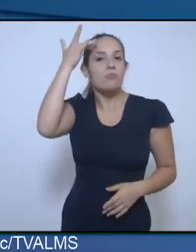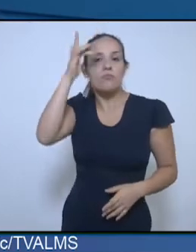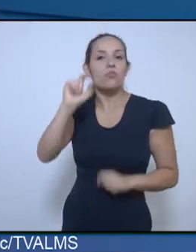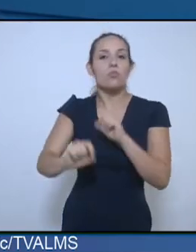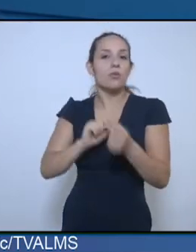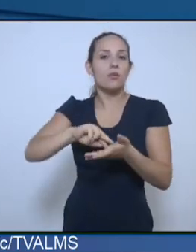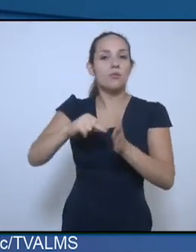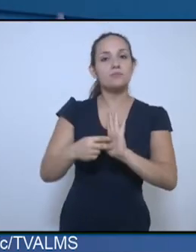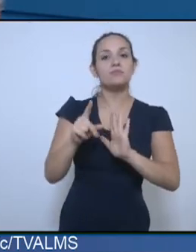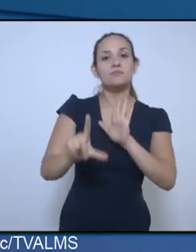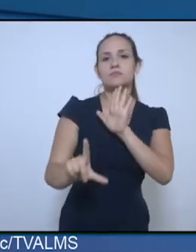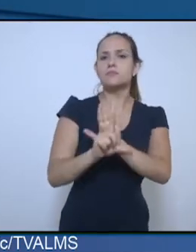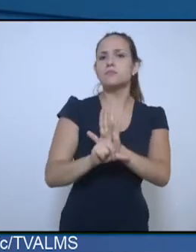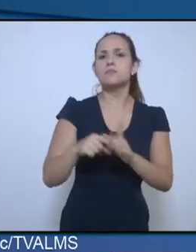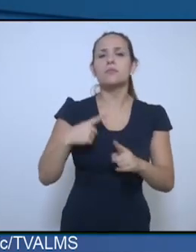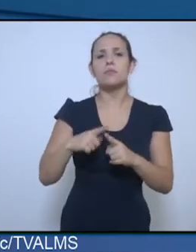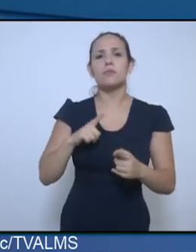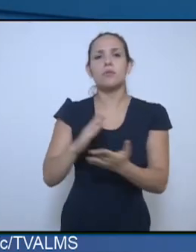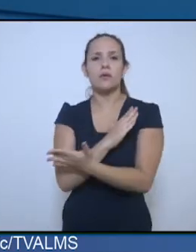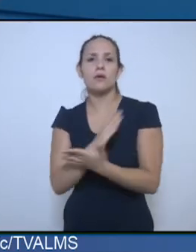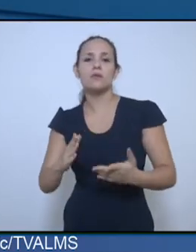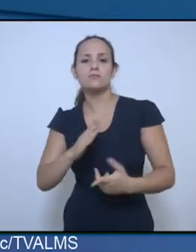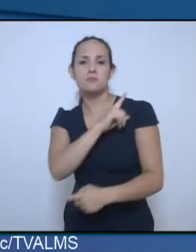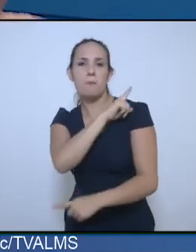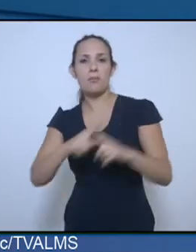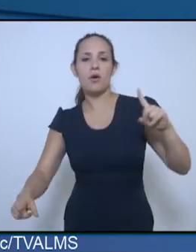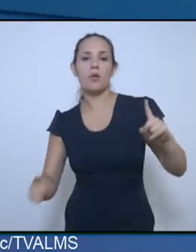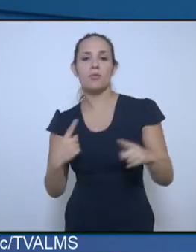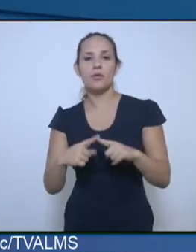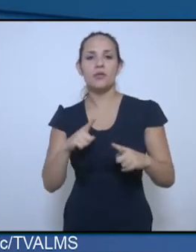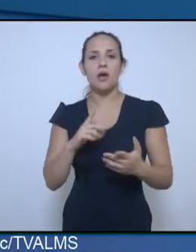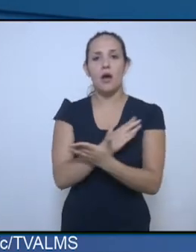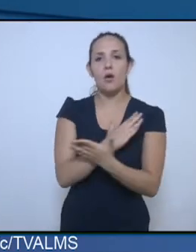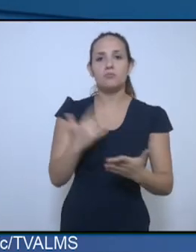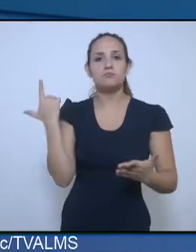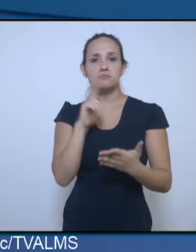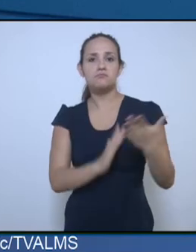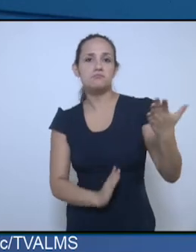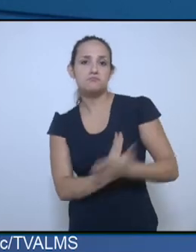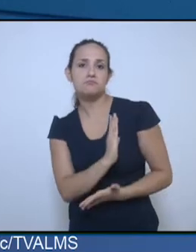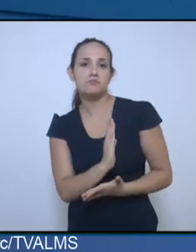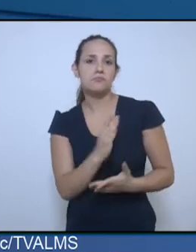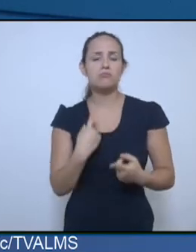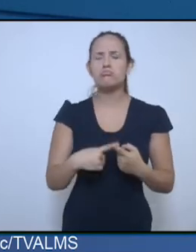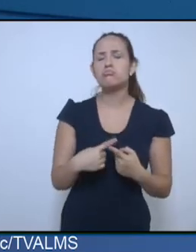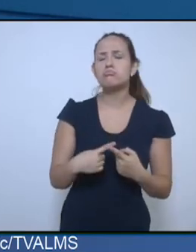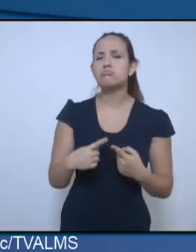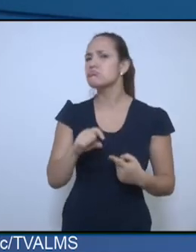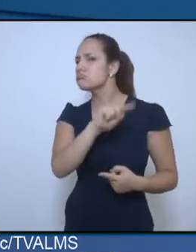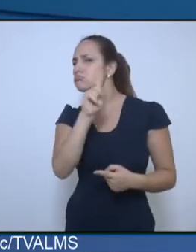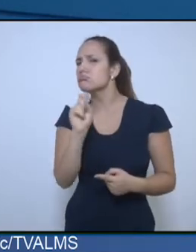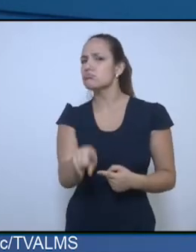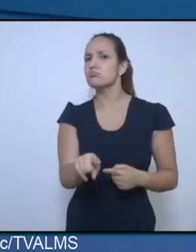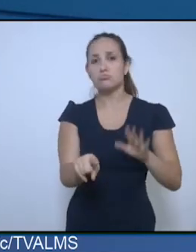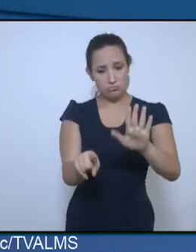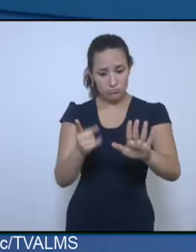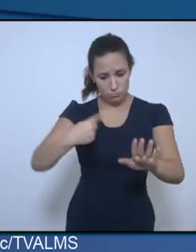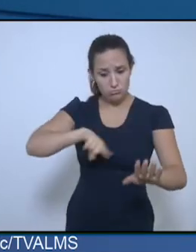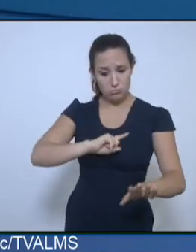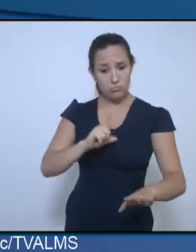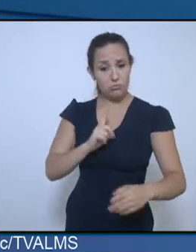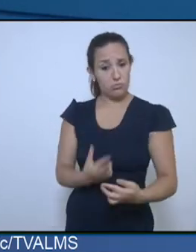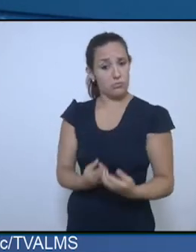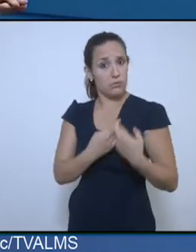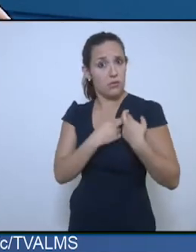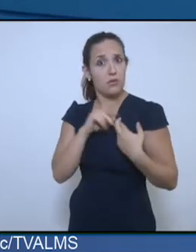umas leis são vetadas? Por que outras são sancionadas? Por que outras são promulgadas? Esse é um dever nosso como